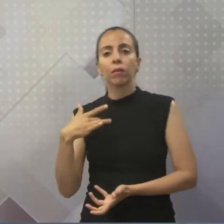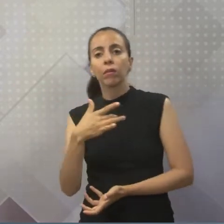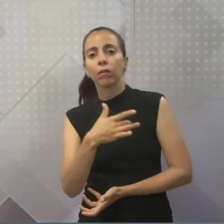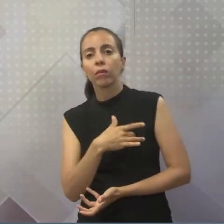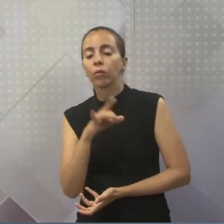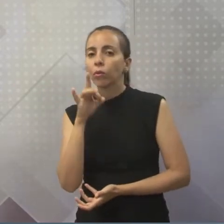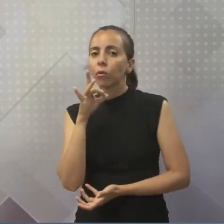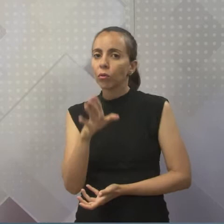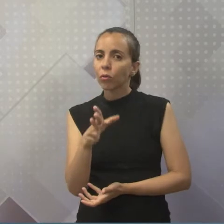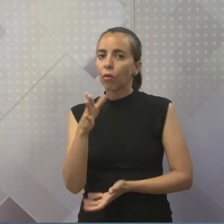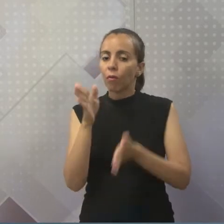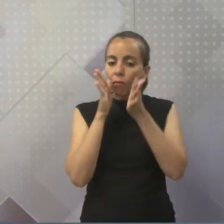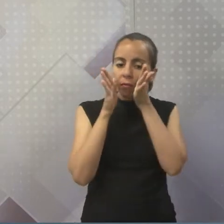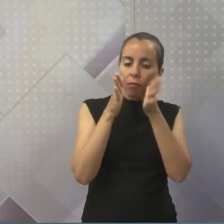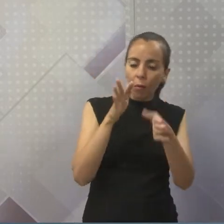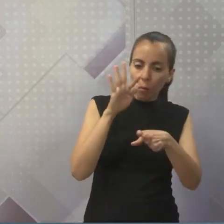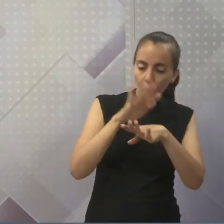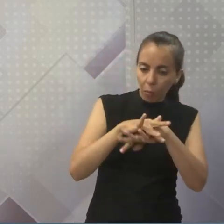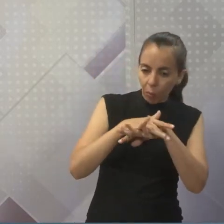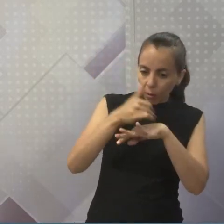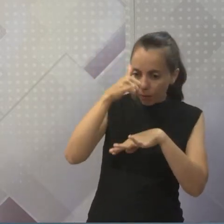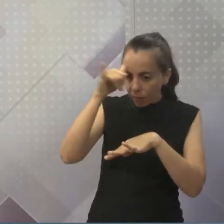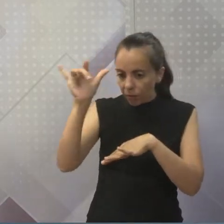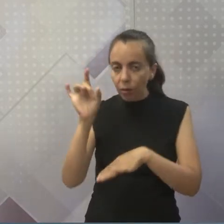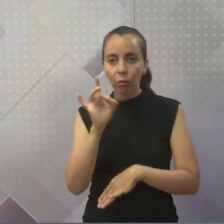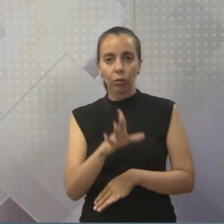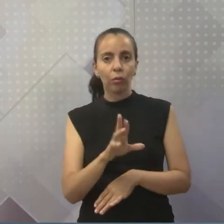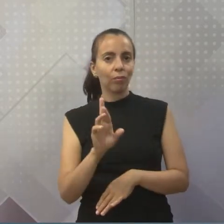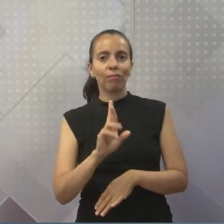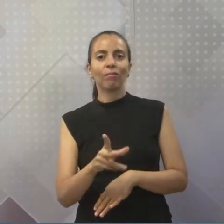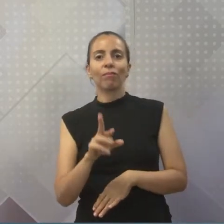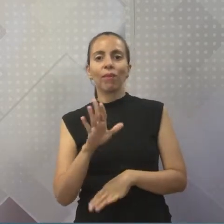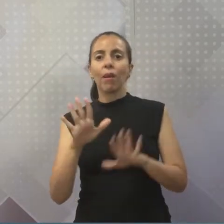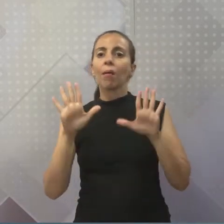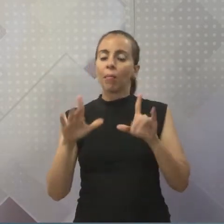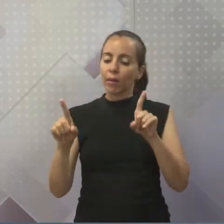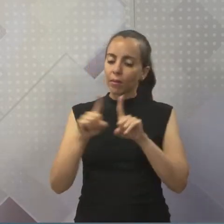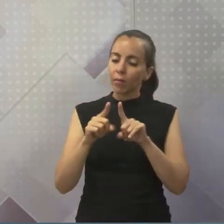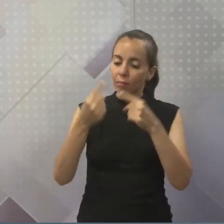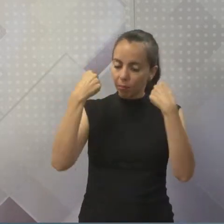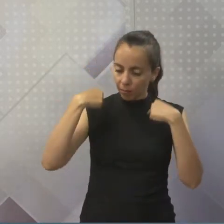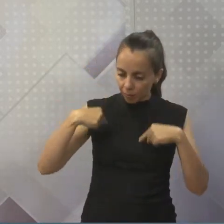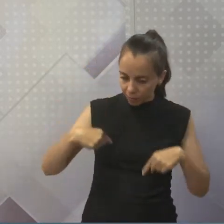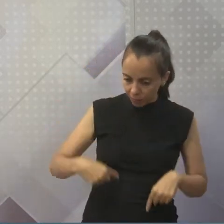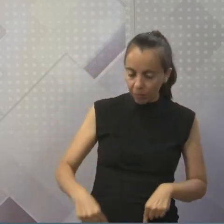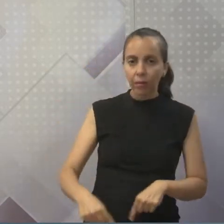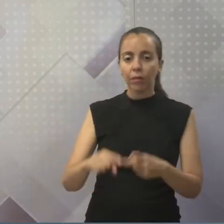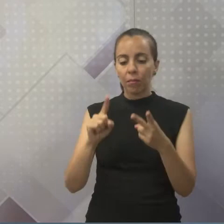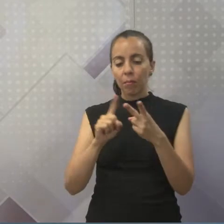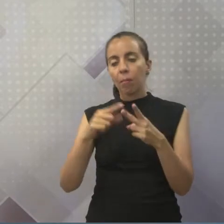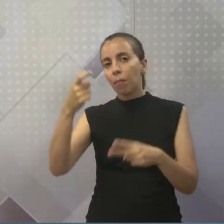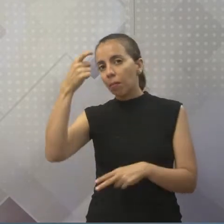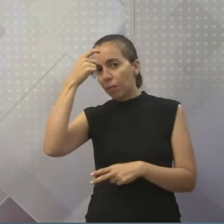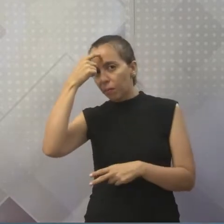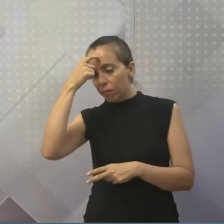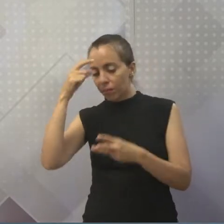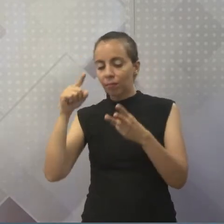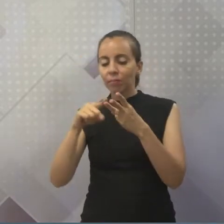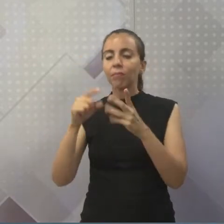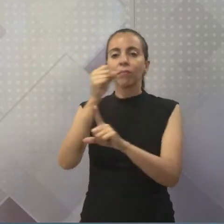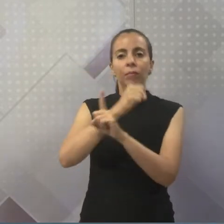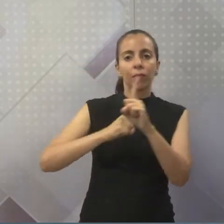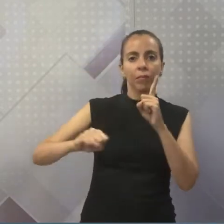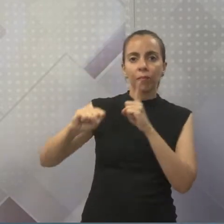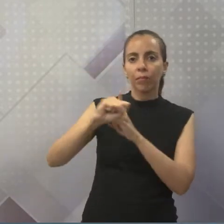só não adoecer, não, tá? É um estado completo de bem-estar físico, mental e